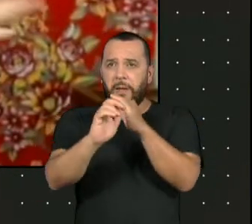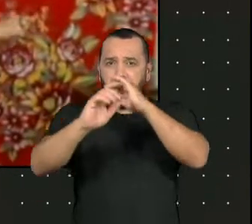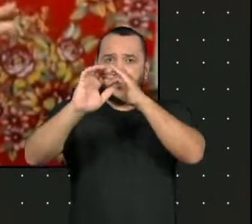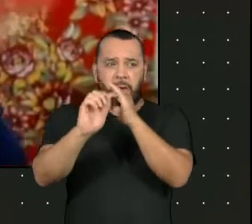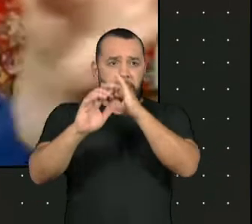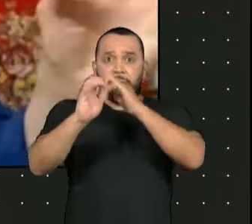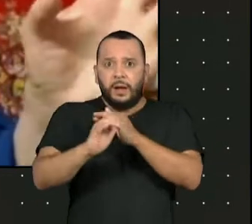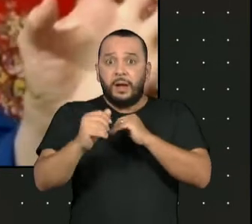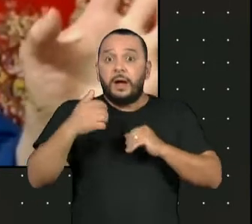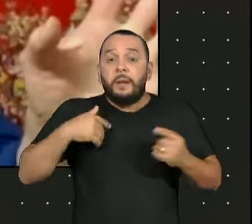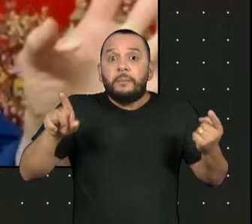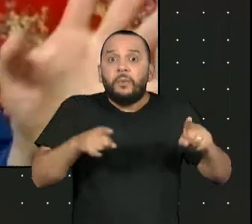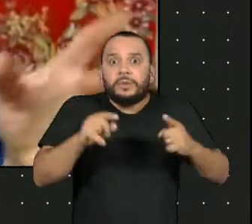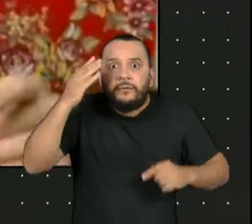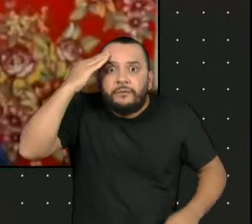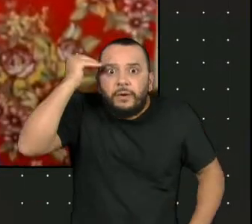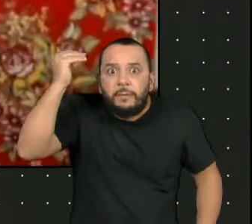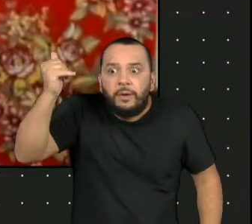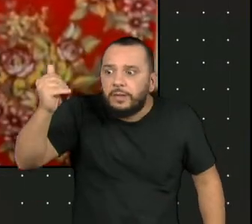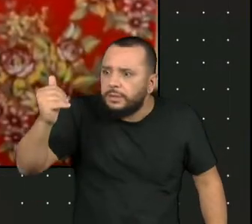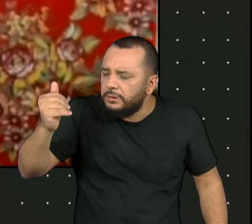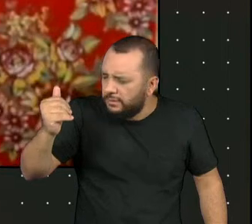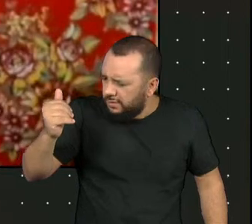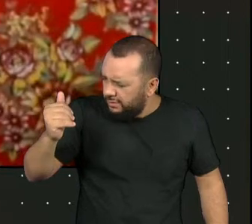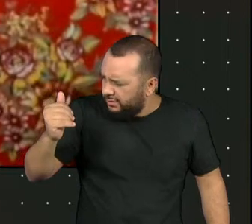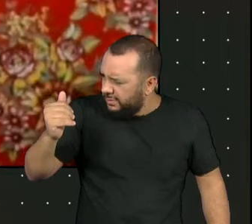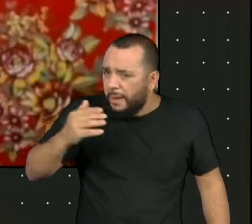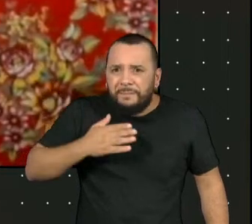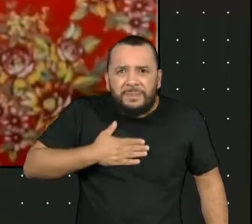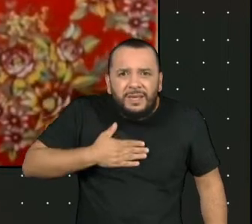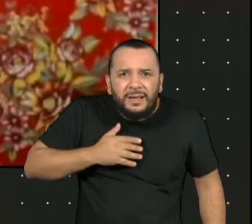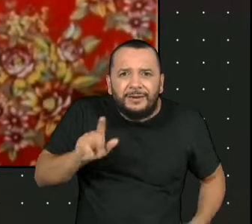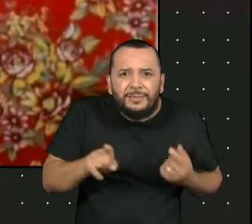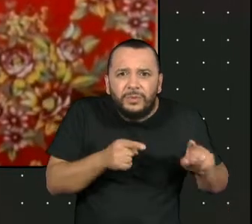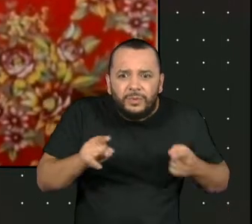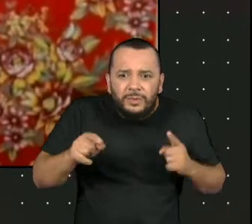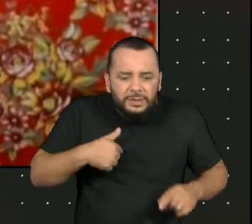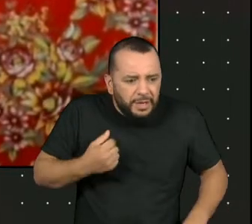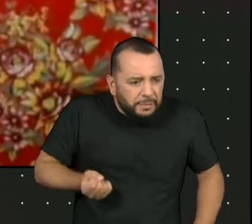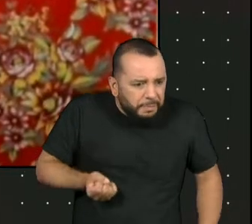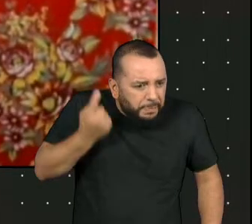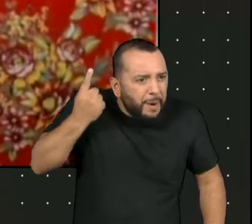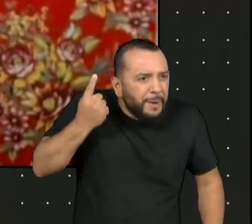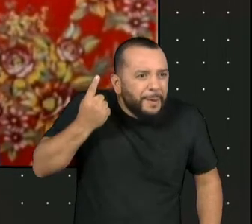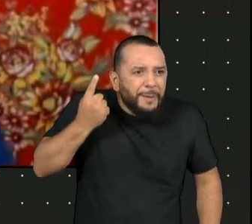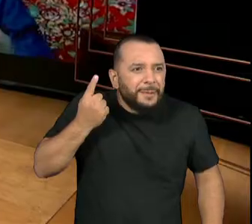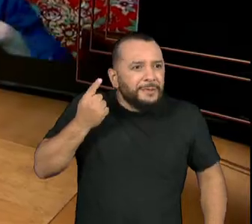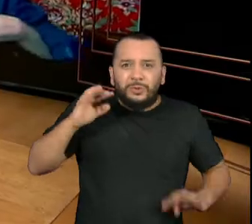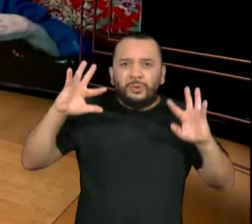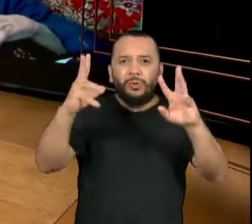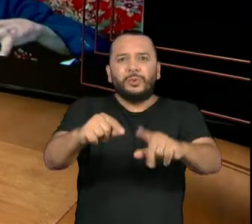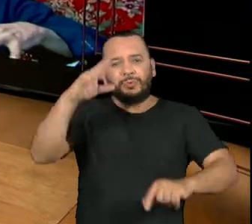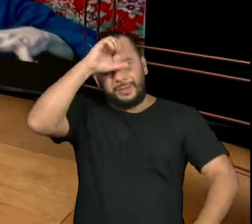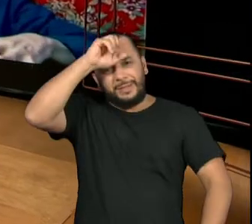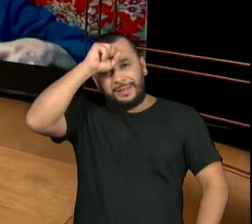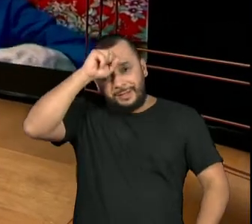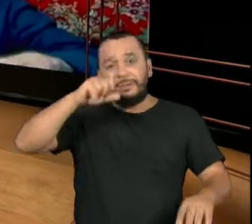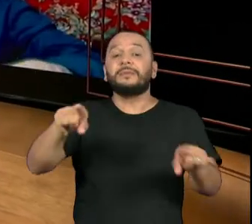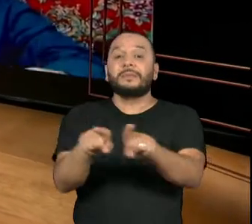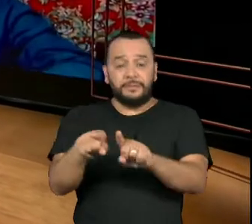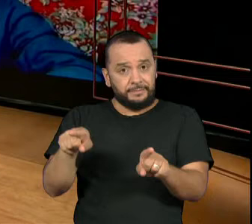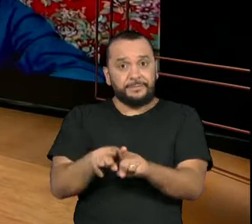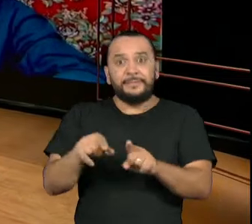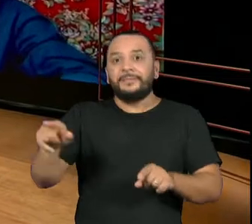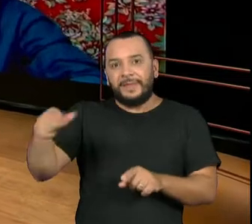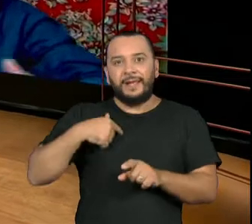a música de sucesso foi essa. E uma coisa curiosa que eu assisti, que eu fiquei muito emocionado, quando eles começaram a entrar